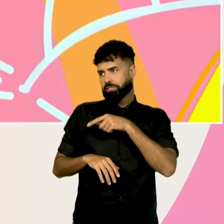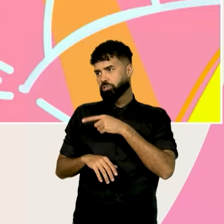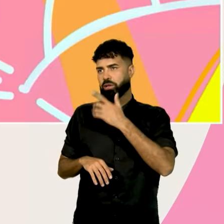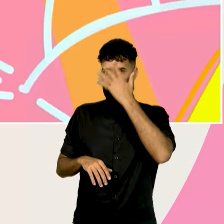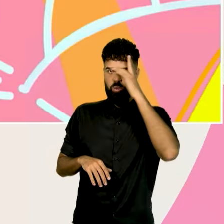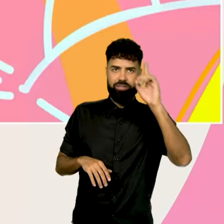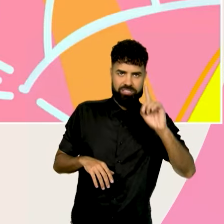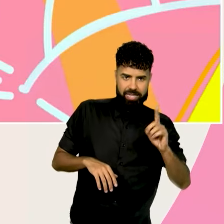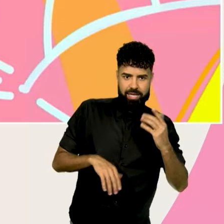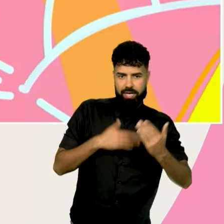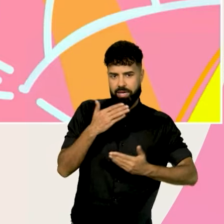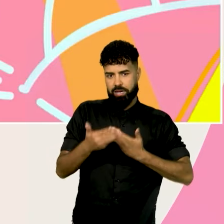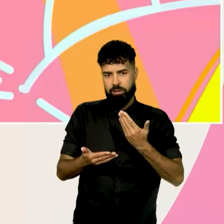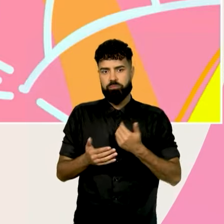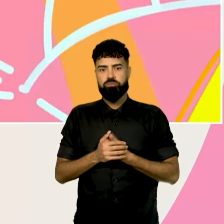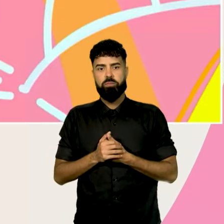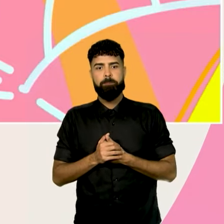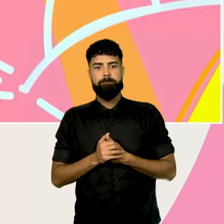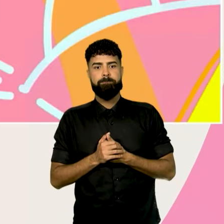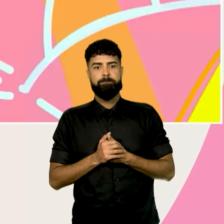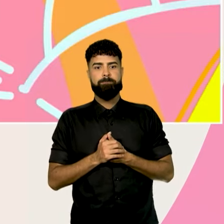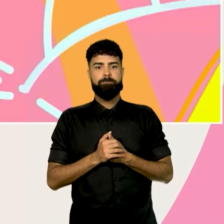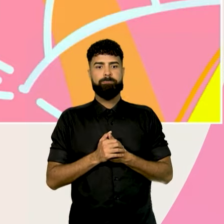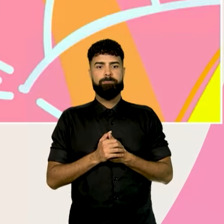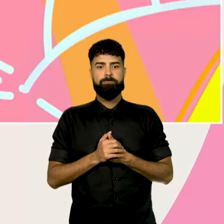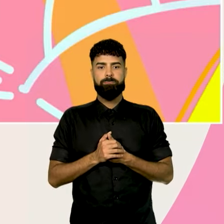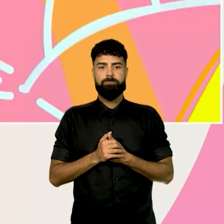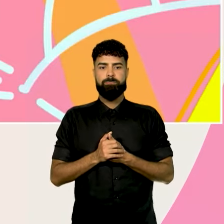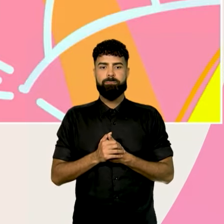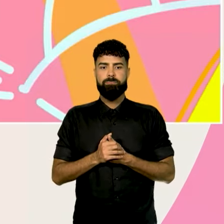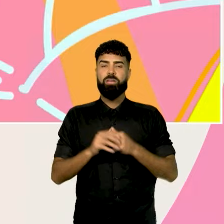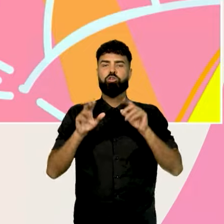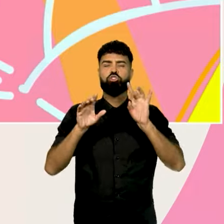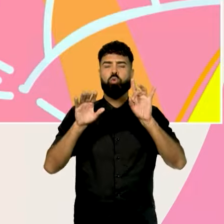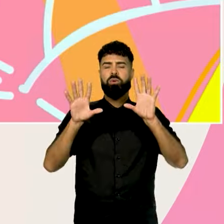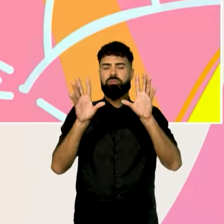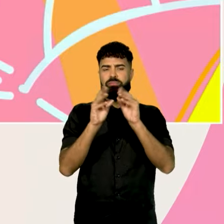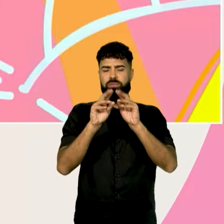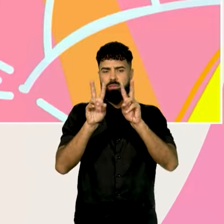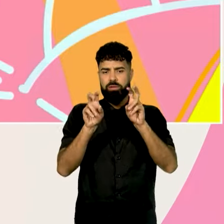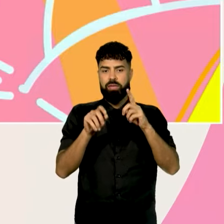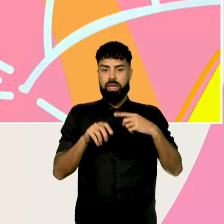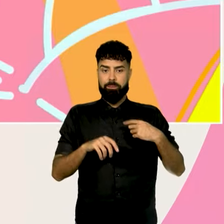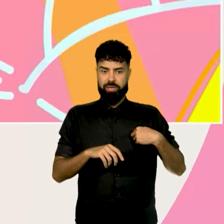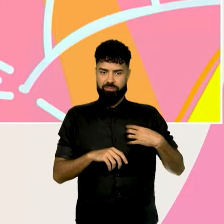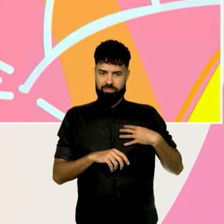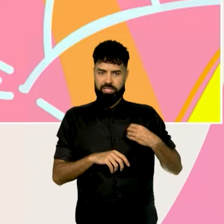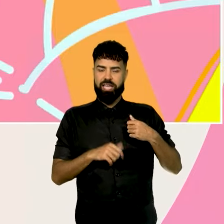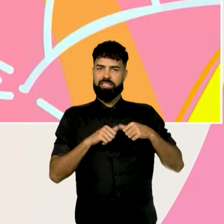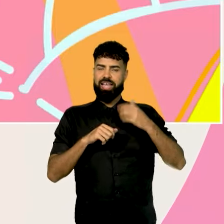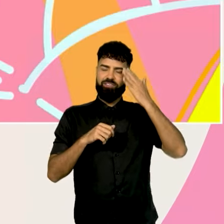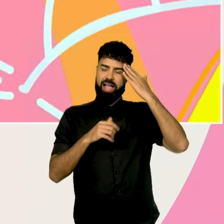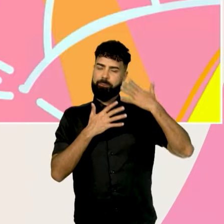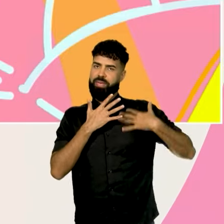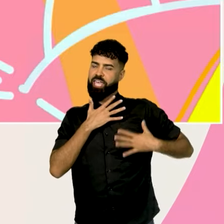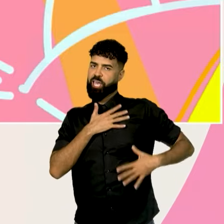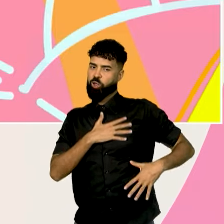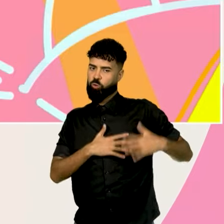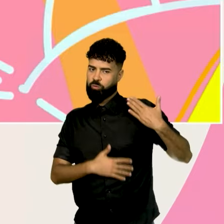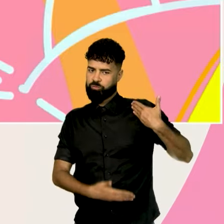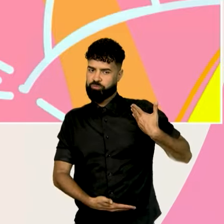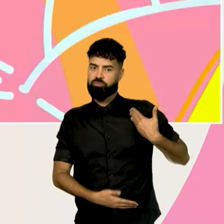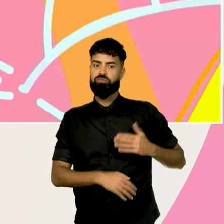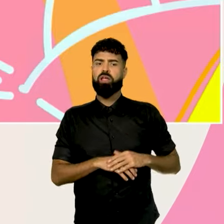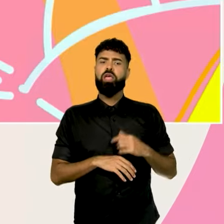Né, crianças também com uma certa... Só um brief, né? Minha filha tava com o cabelo comprido e